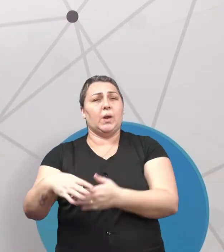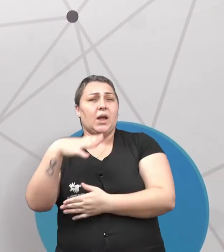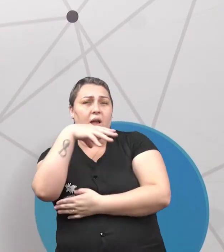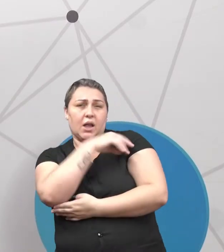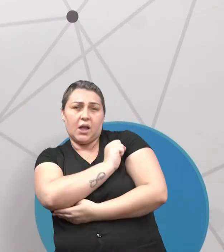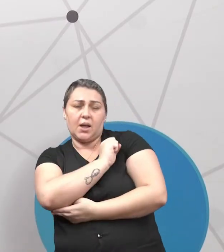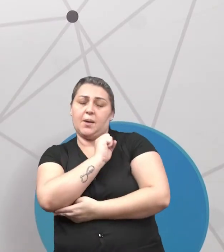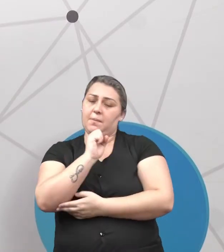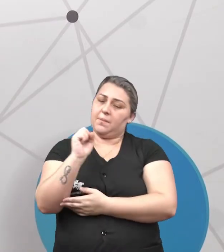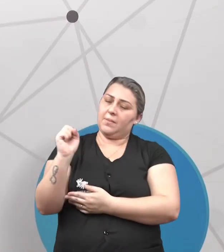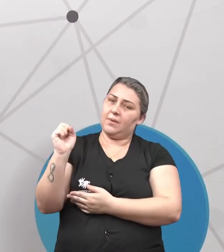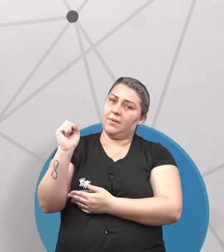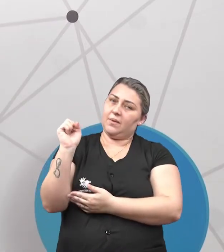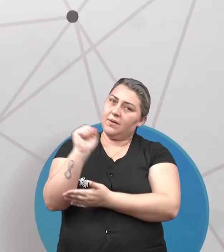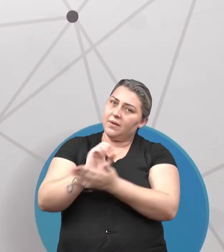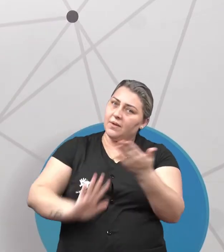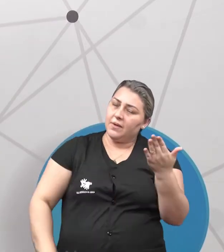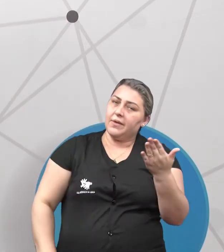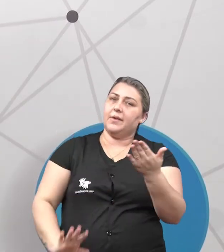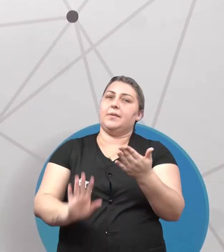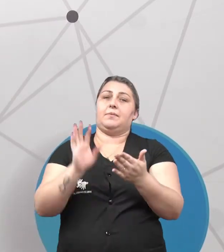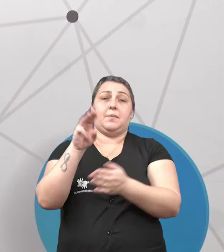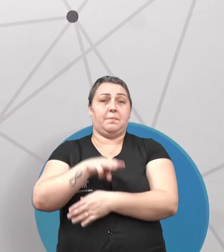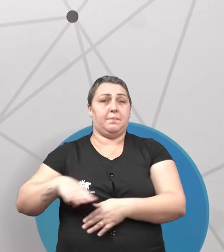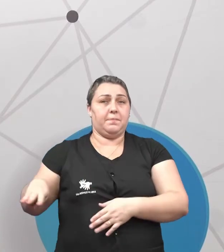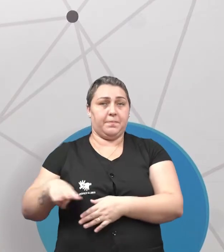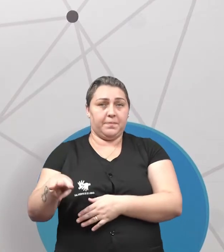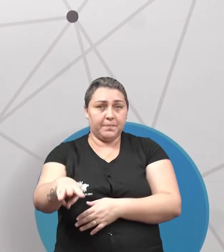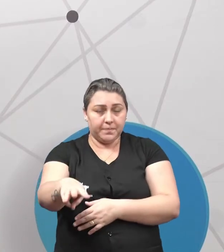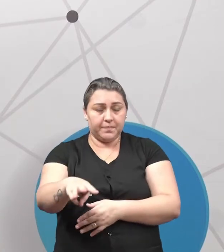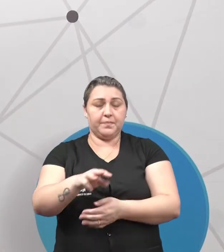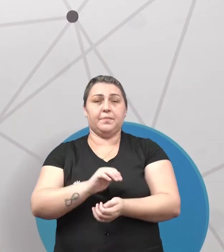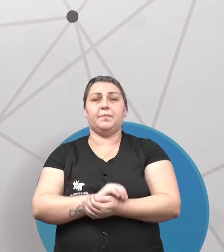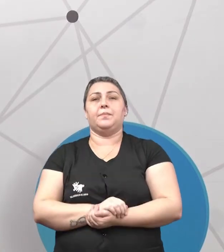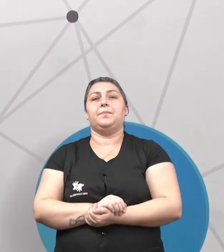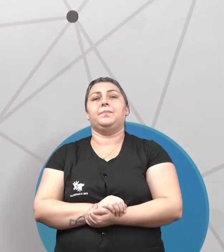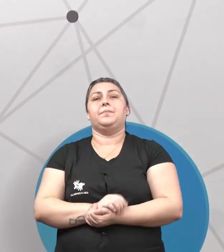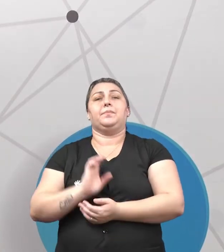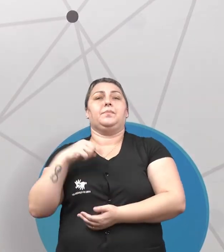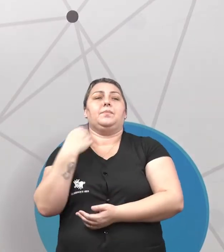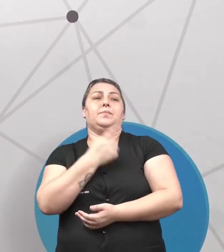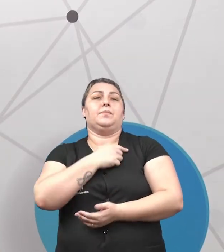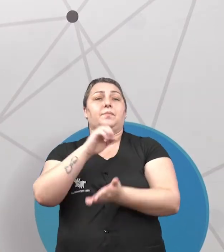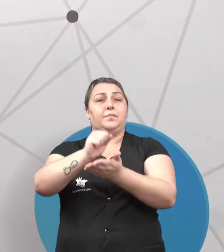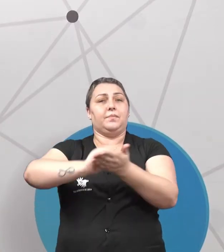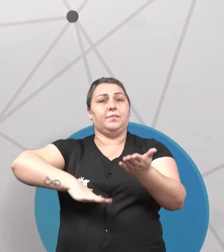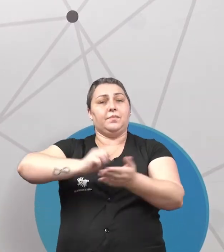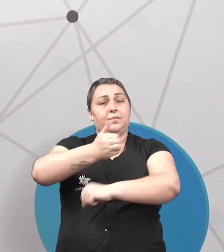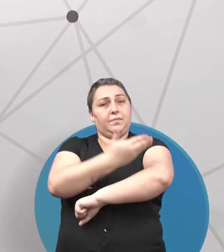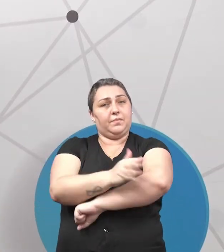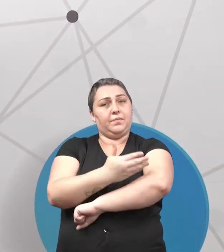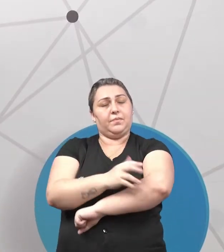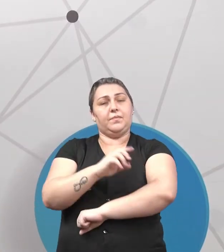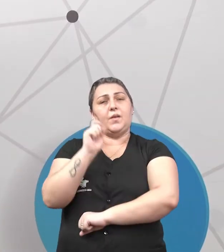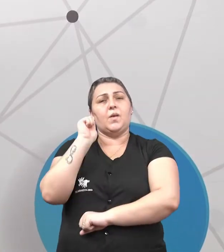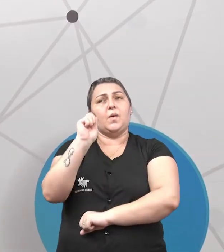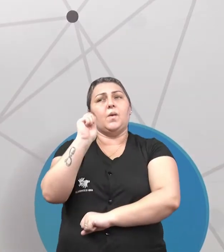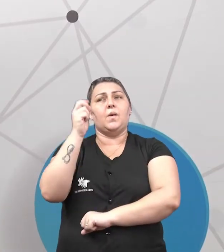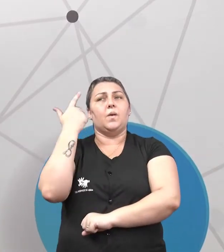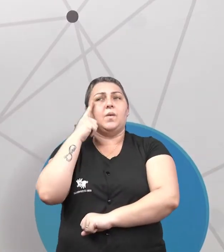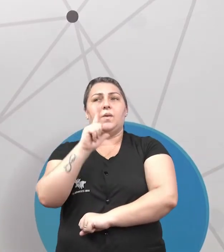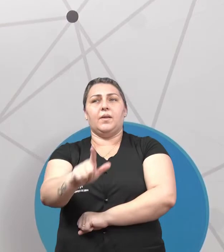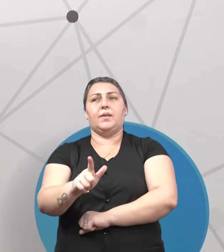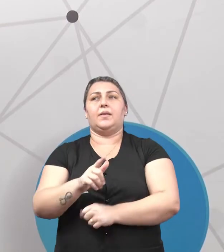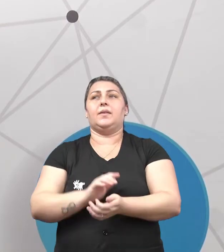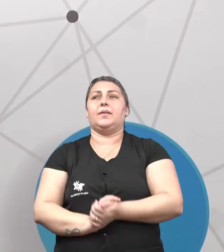aqui uma questão para a gente discutir, né, acerca da Mesopotâmia, o nosso exercitando. Vamos ver o que a gente consegue aí, o que a